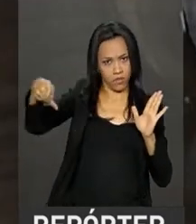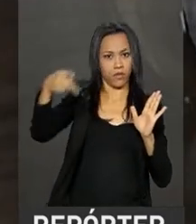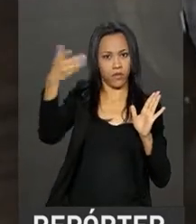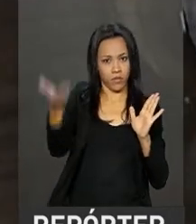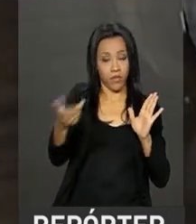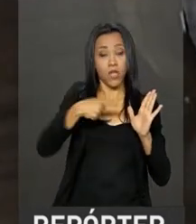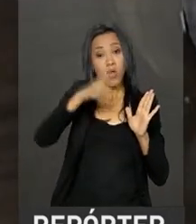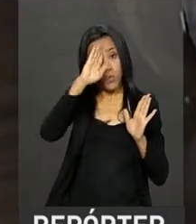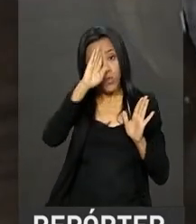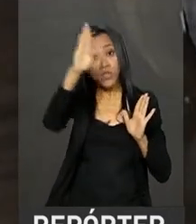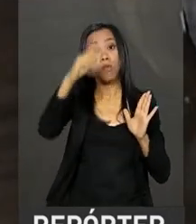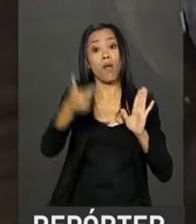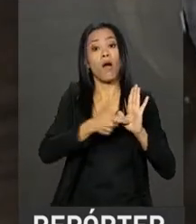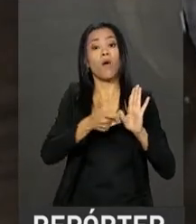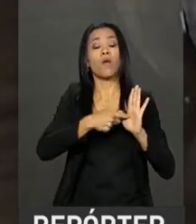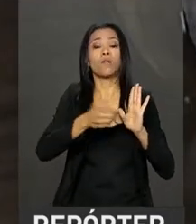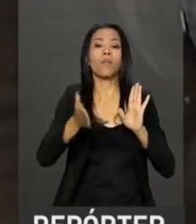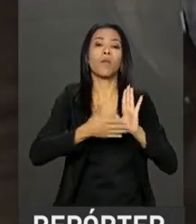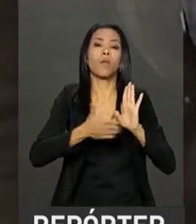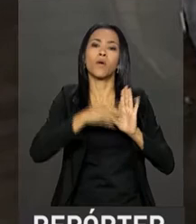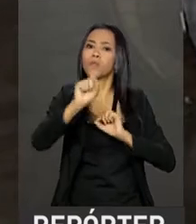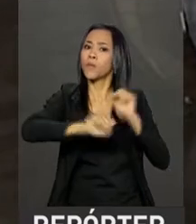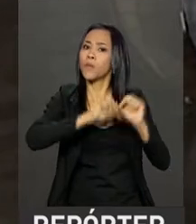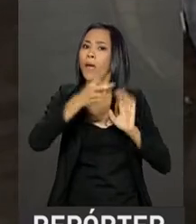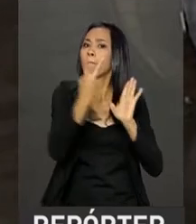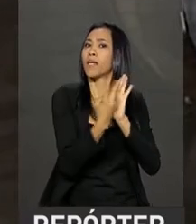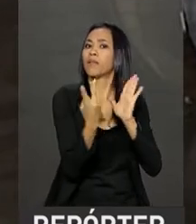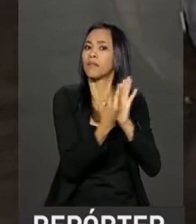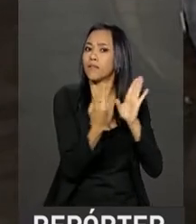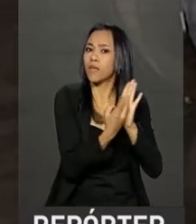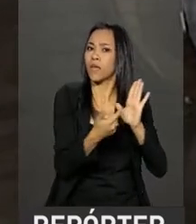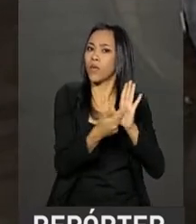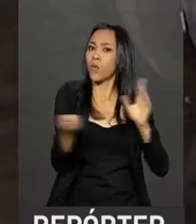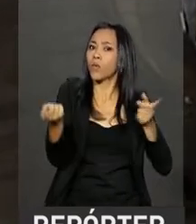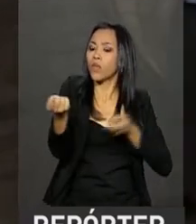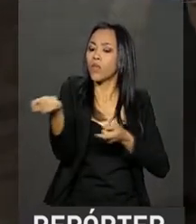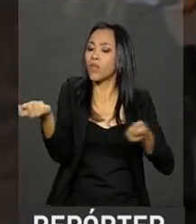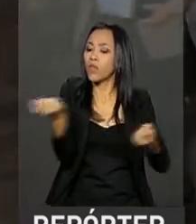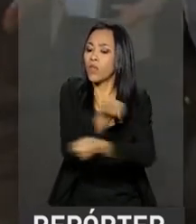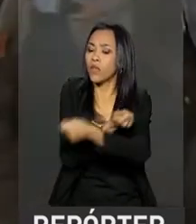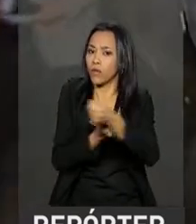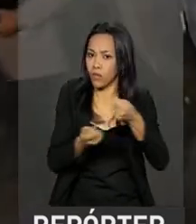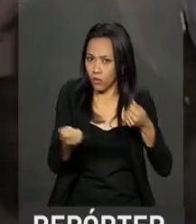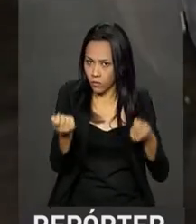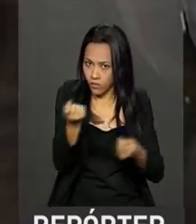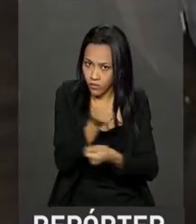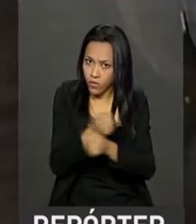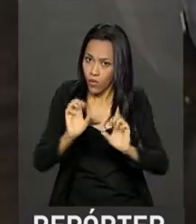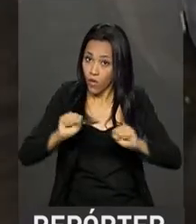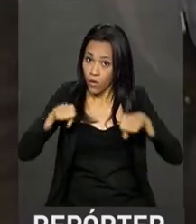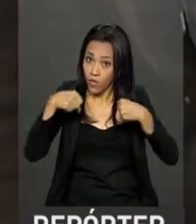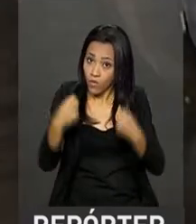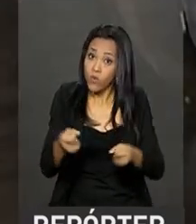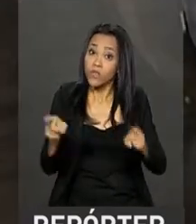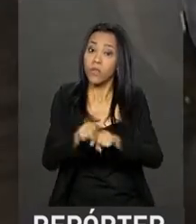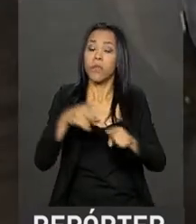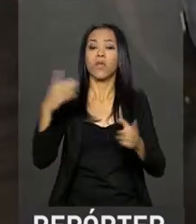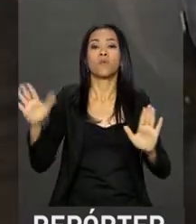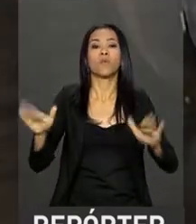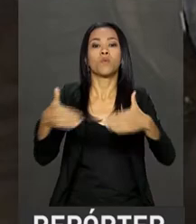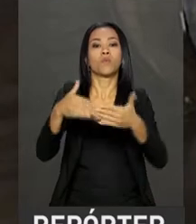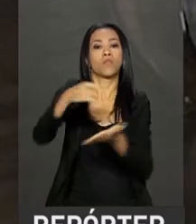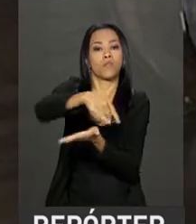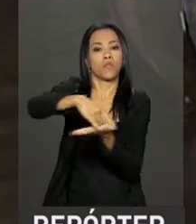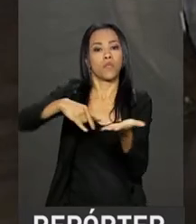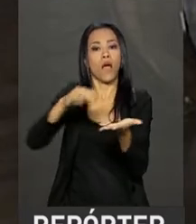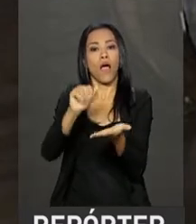O principal ponto da proposta é a prevalência do negociado sobre o legislado, com reforço dos acordos coletivos e